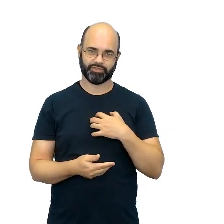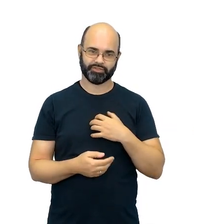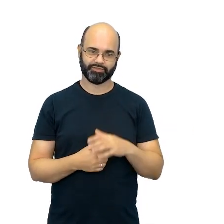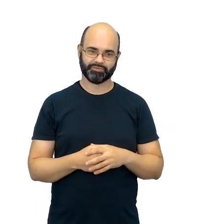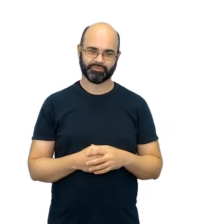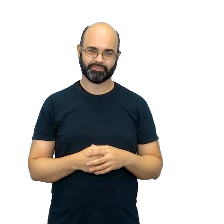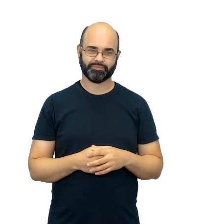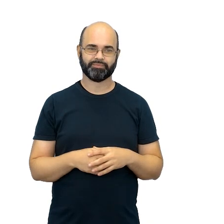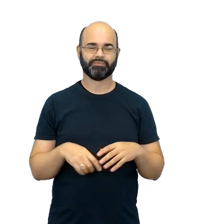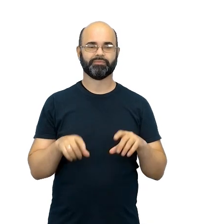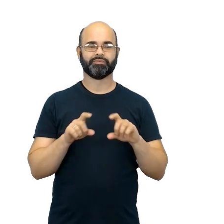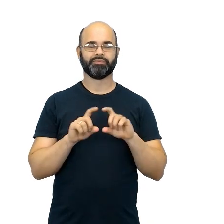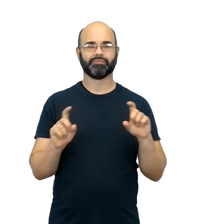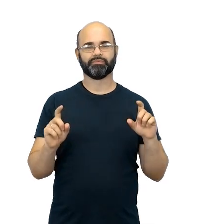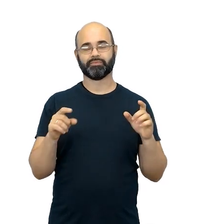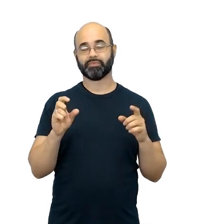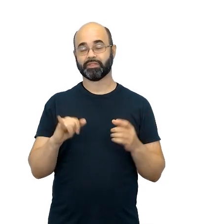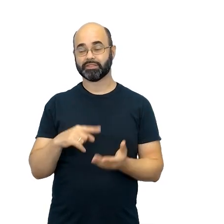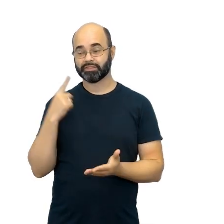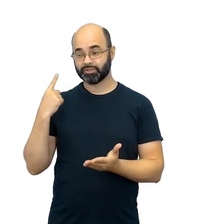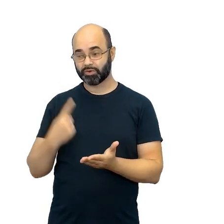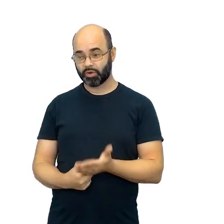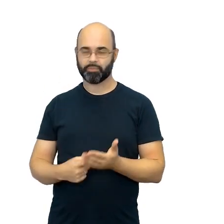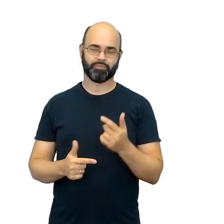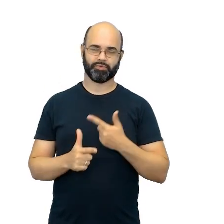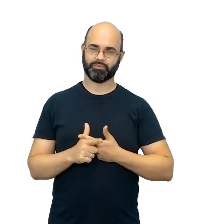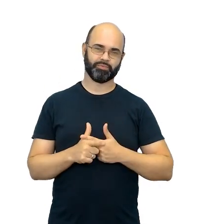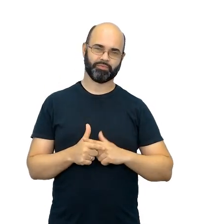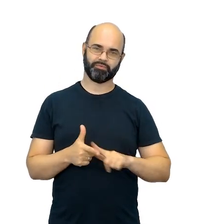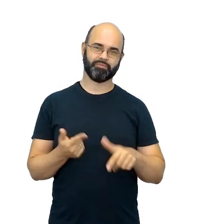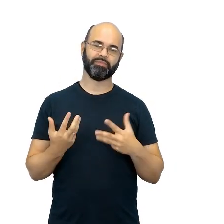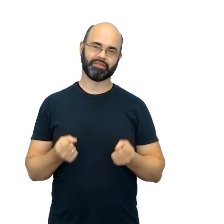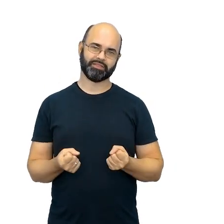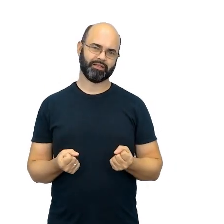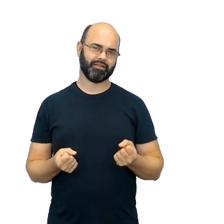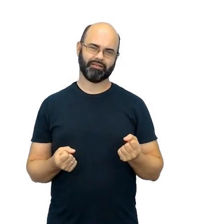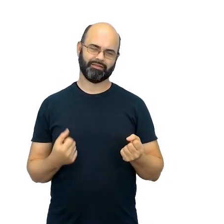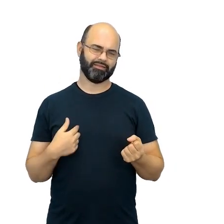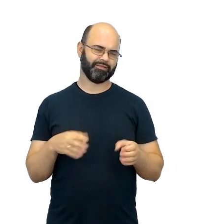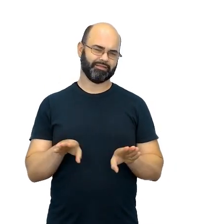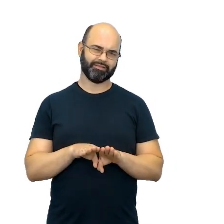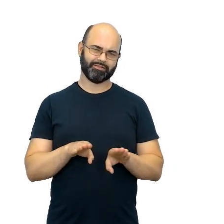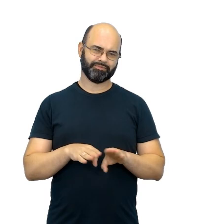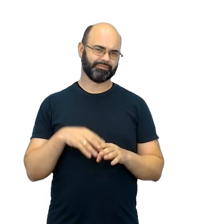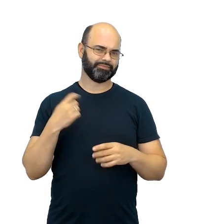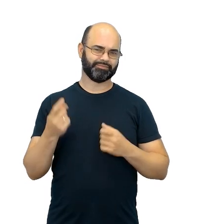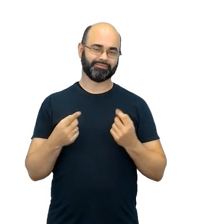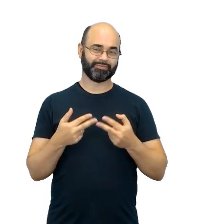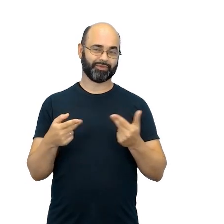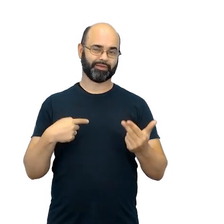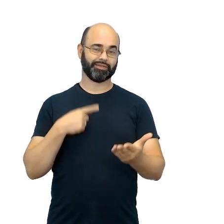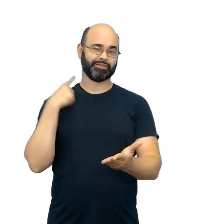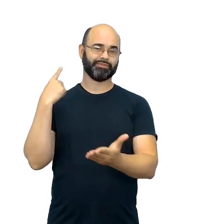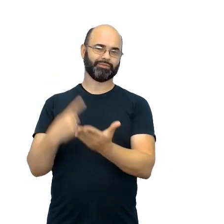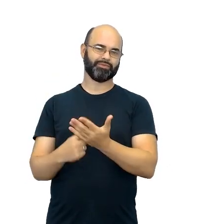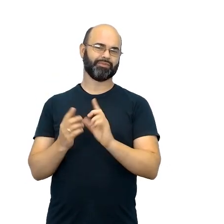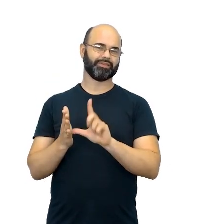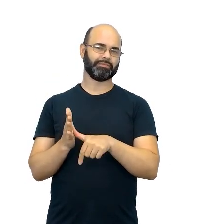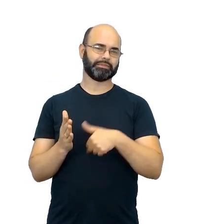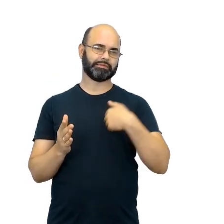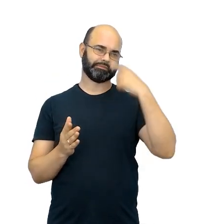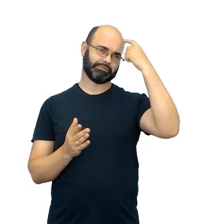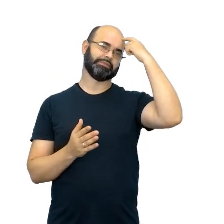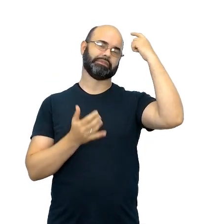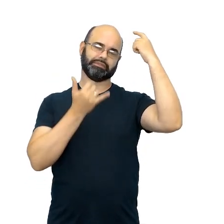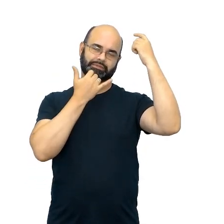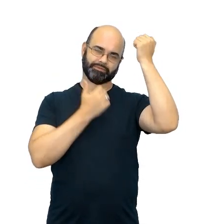mundo, combinado não sai caro, né? Então, combinando com o aluno, eu também sofro isso, né? Às vezes eu combino as coisas e depois quando eu vejo,